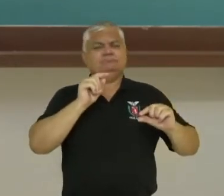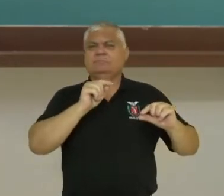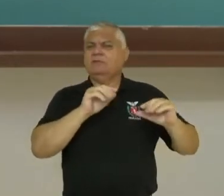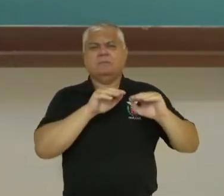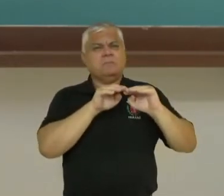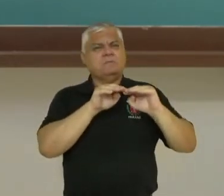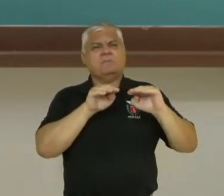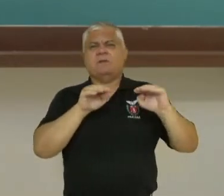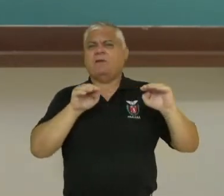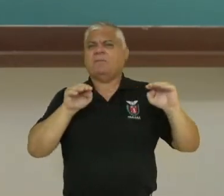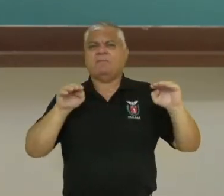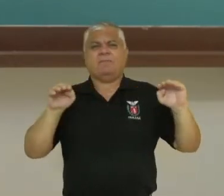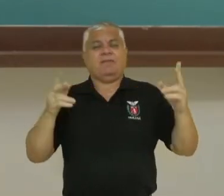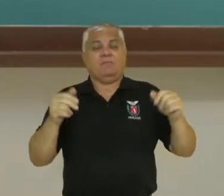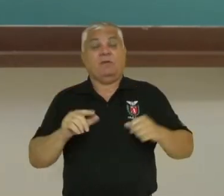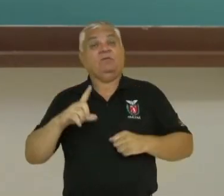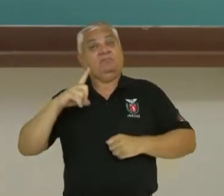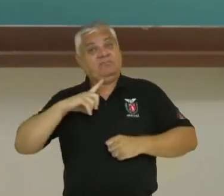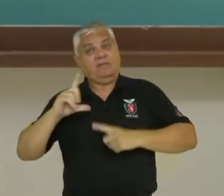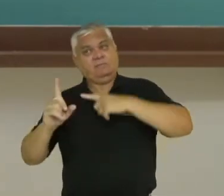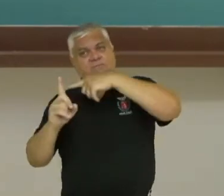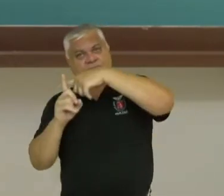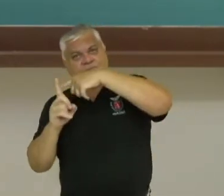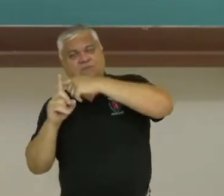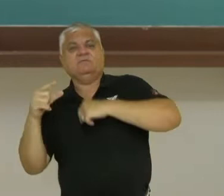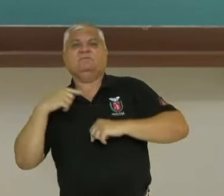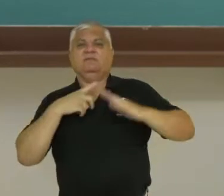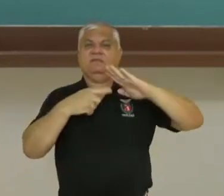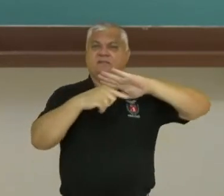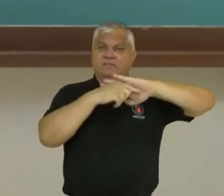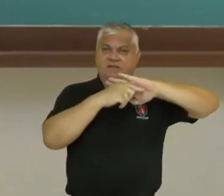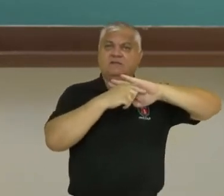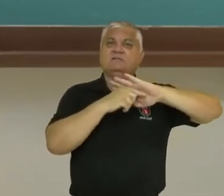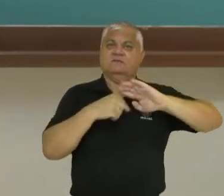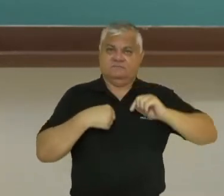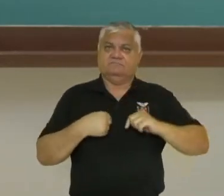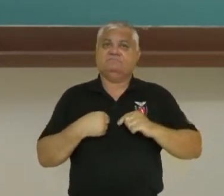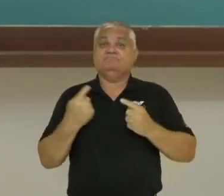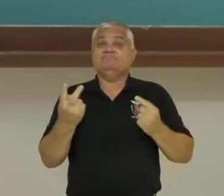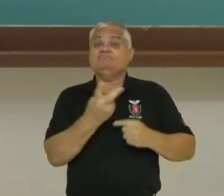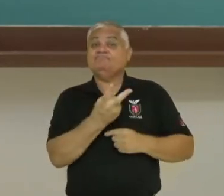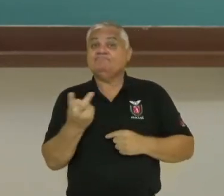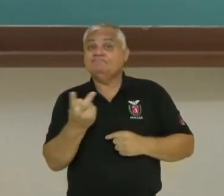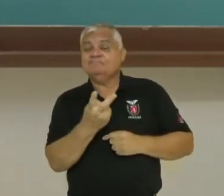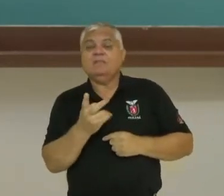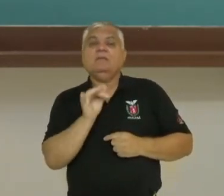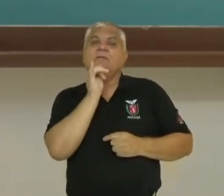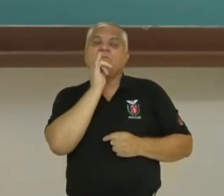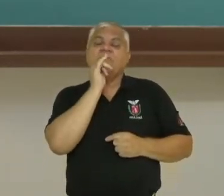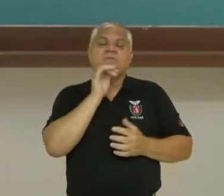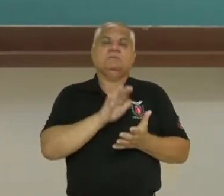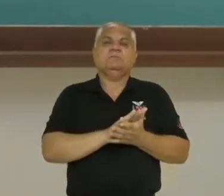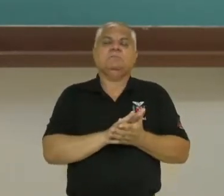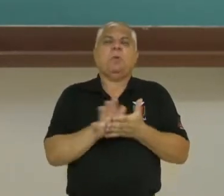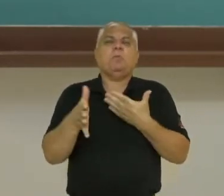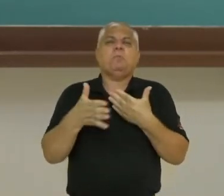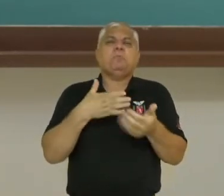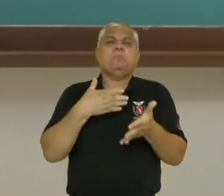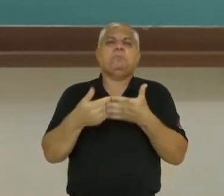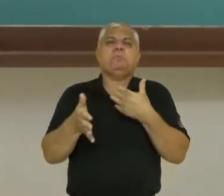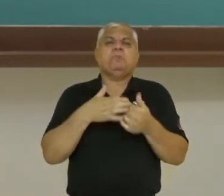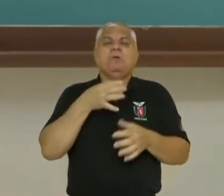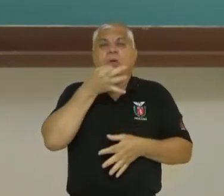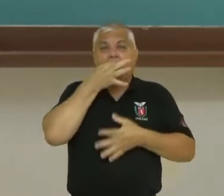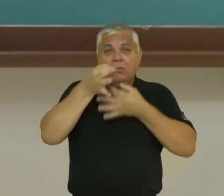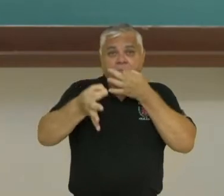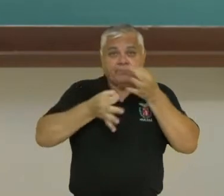positivos e alguns aspectos negativos, né? Não levando em consideração qualquer questão de